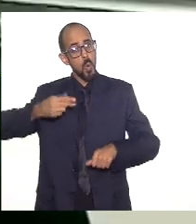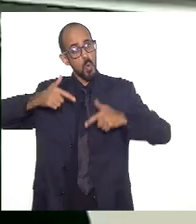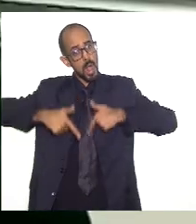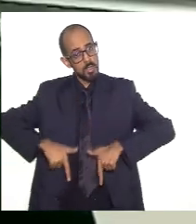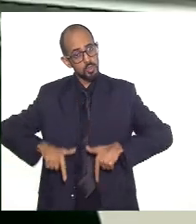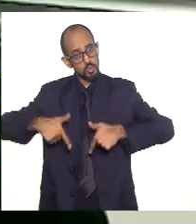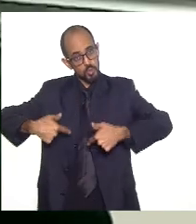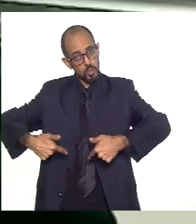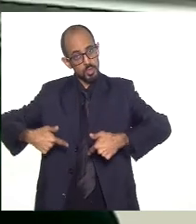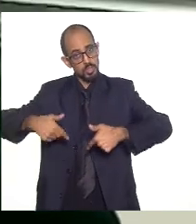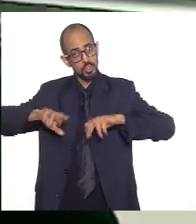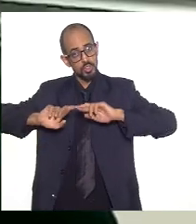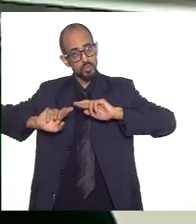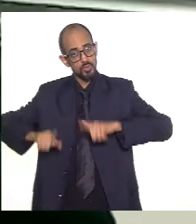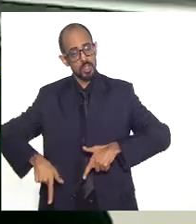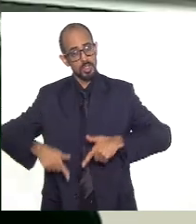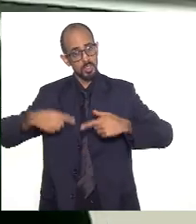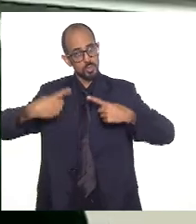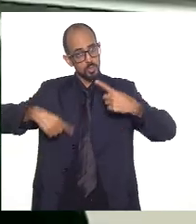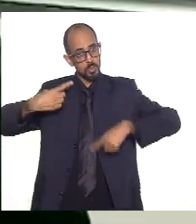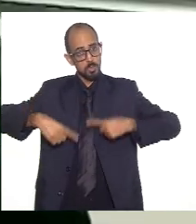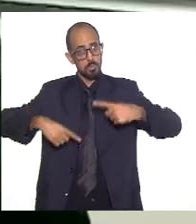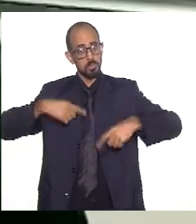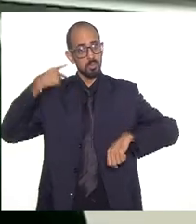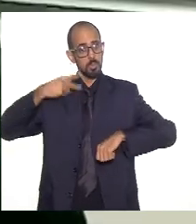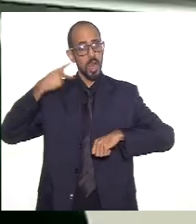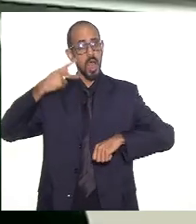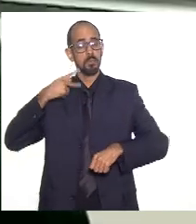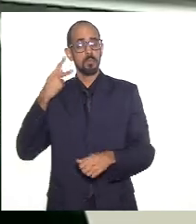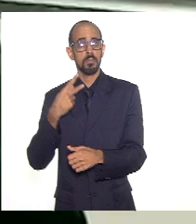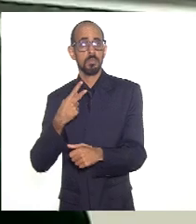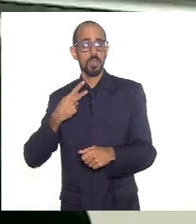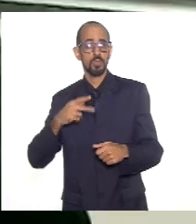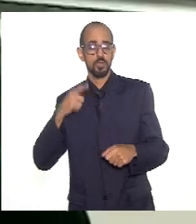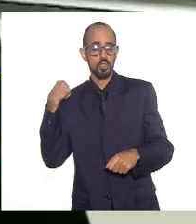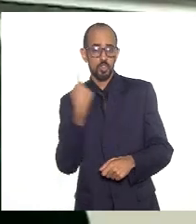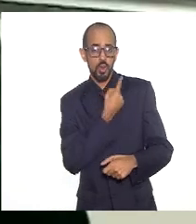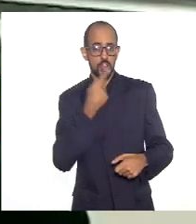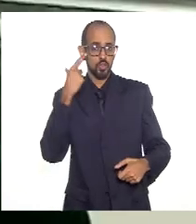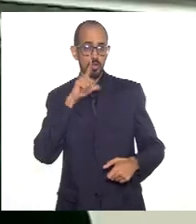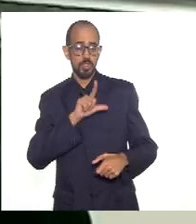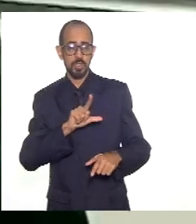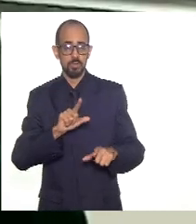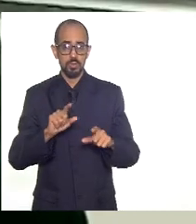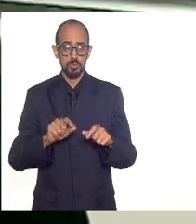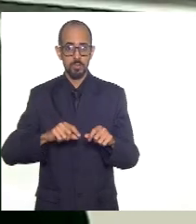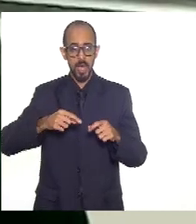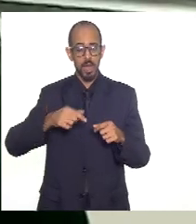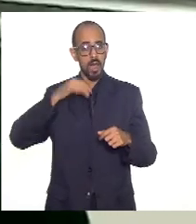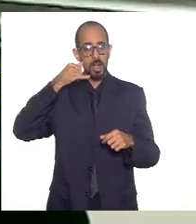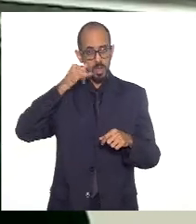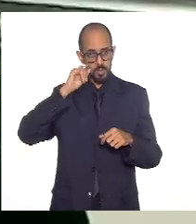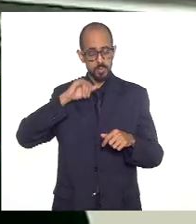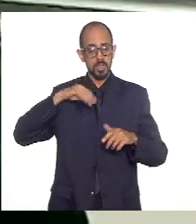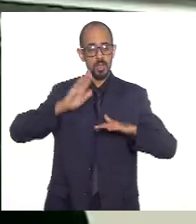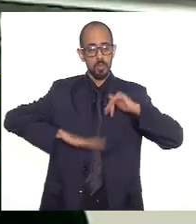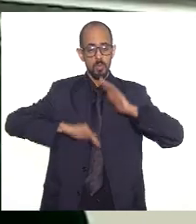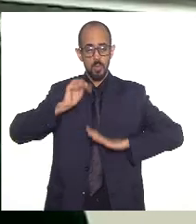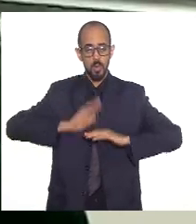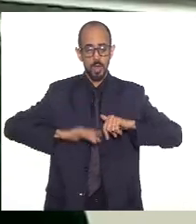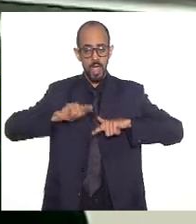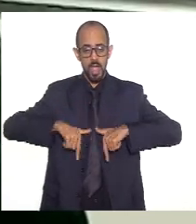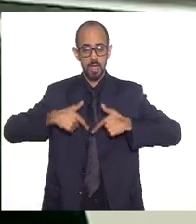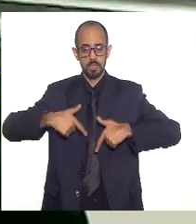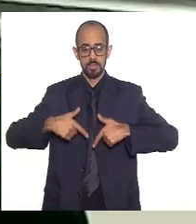ações aqui no campo político do parlamento que a gente possa tomar para coibir tais ações,